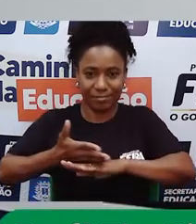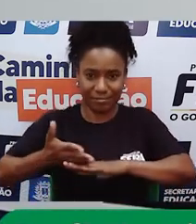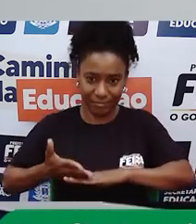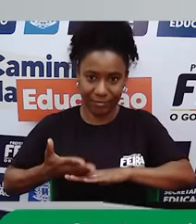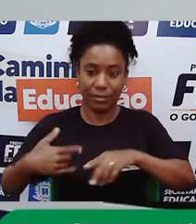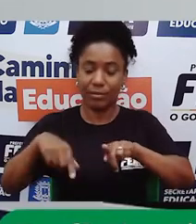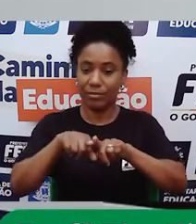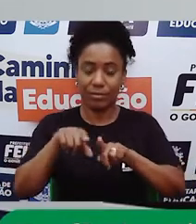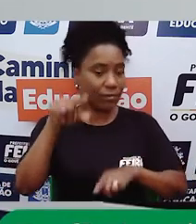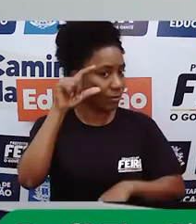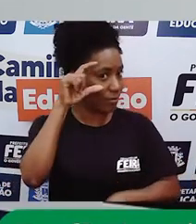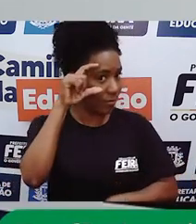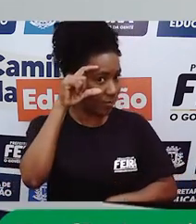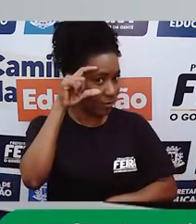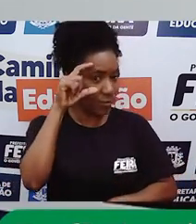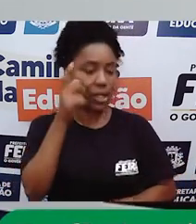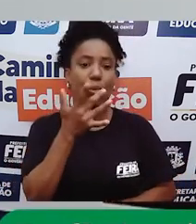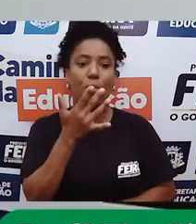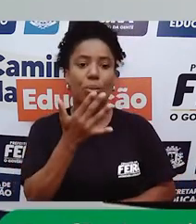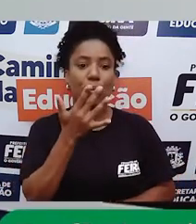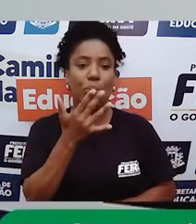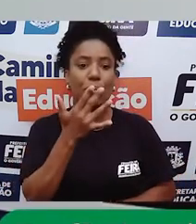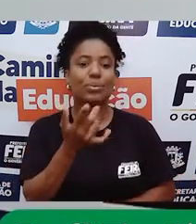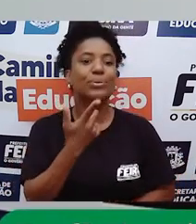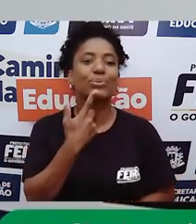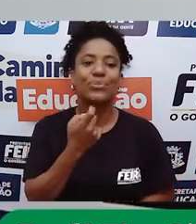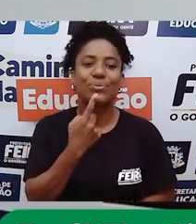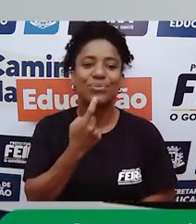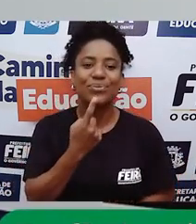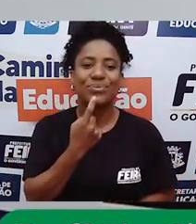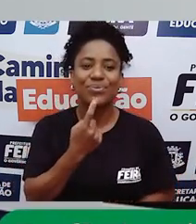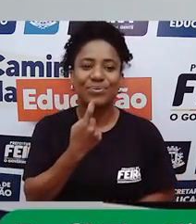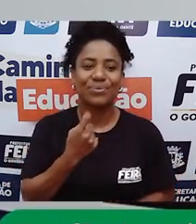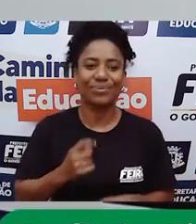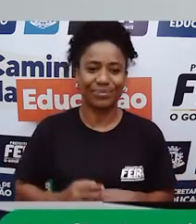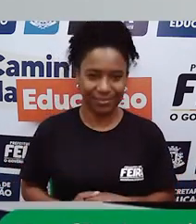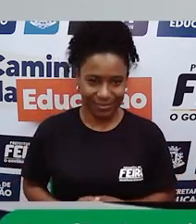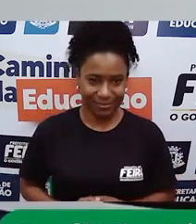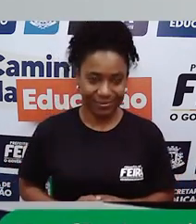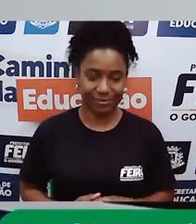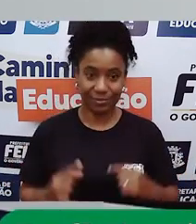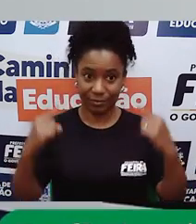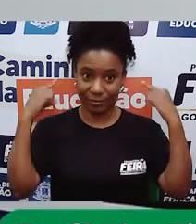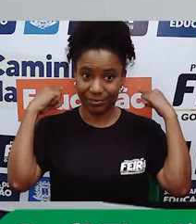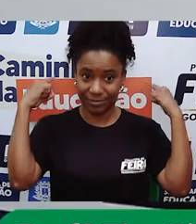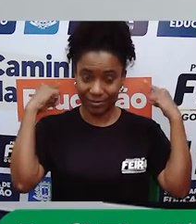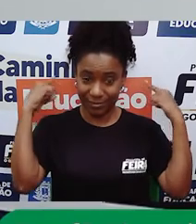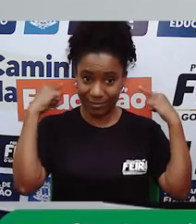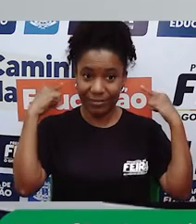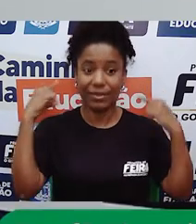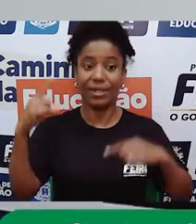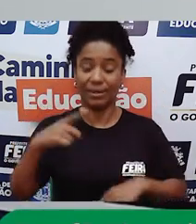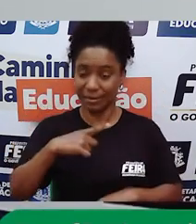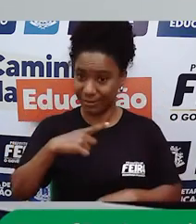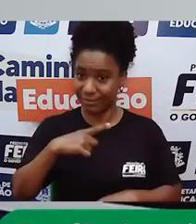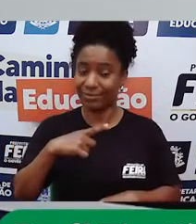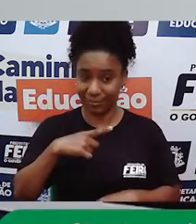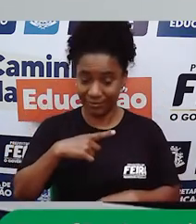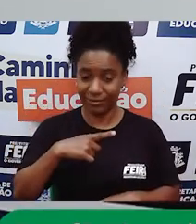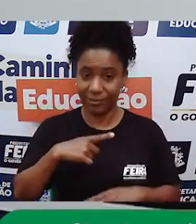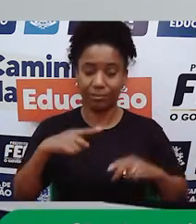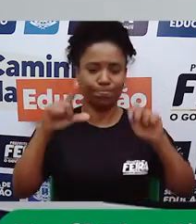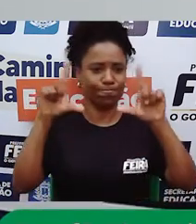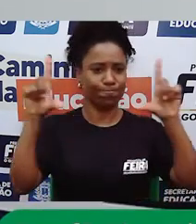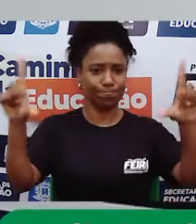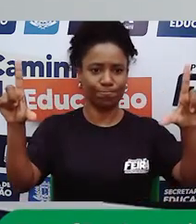também óculos de hastes vermelhas. Na parte de trás do vídeo, vocês podem visualizar um